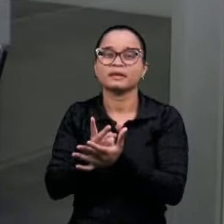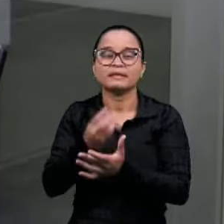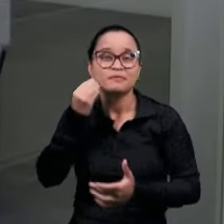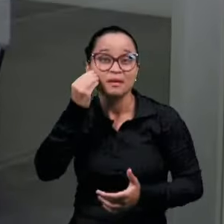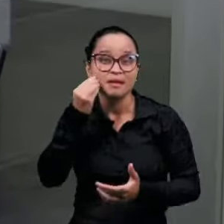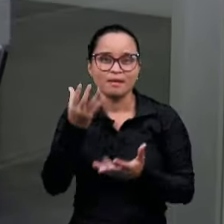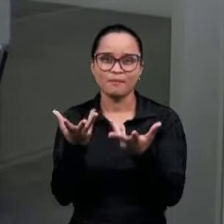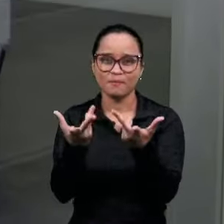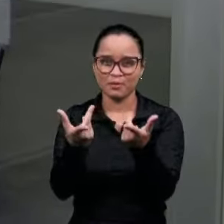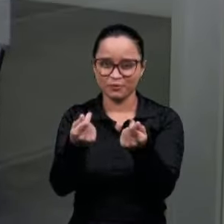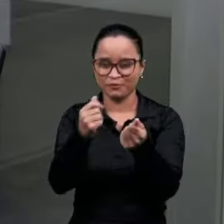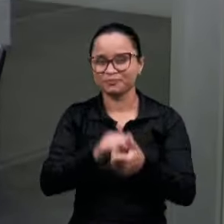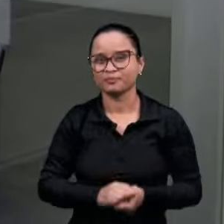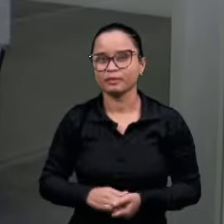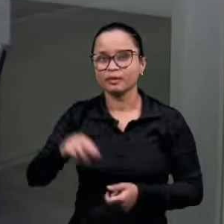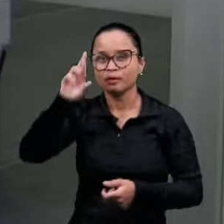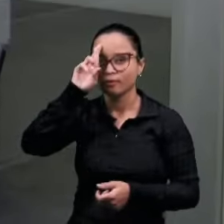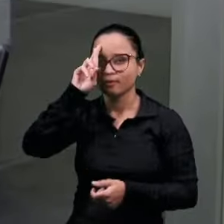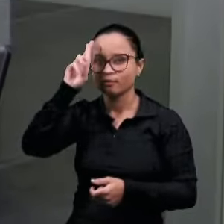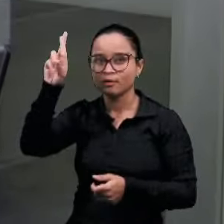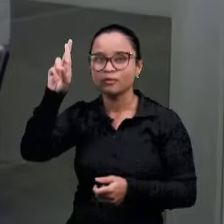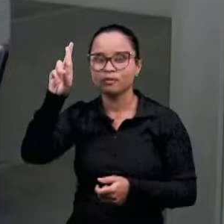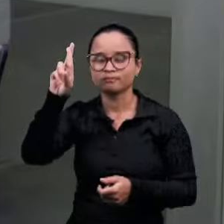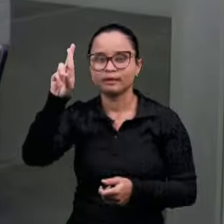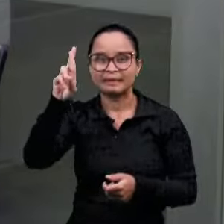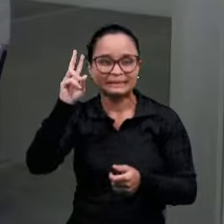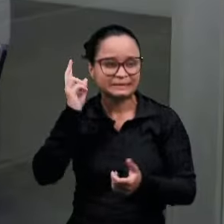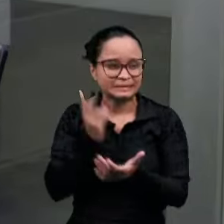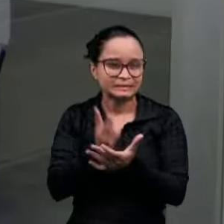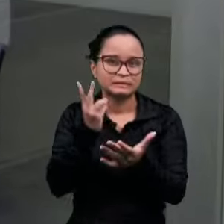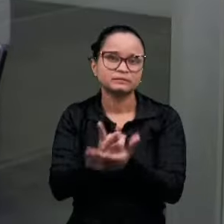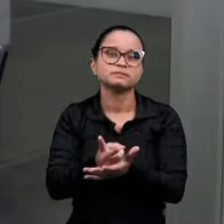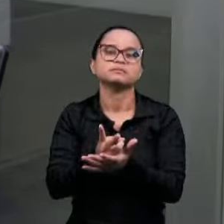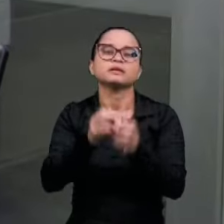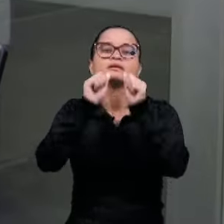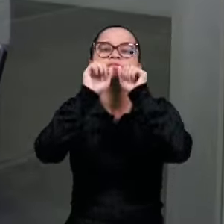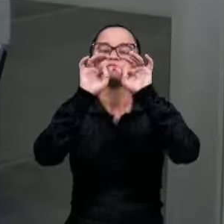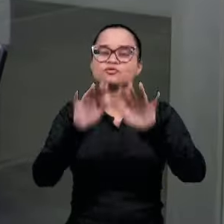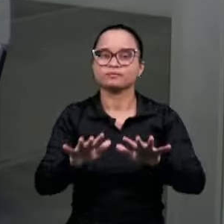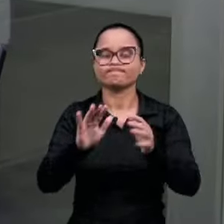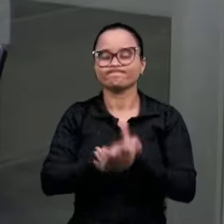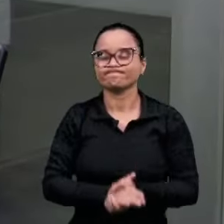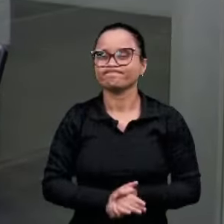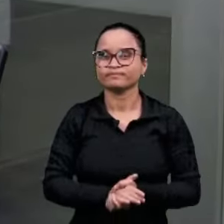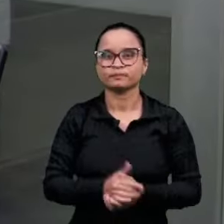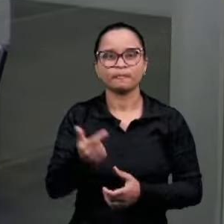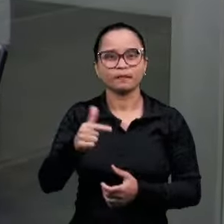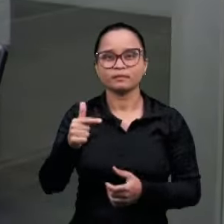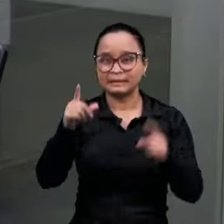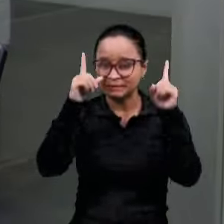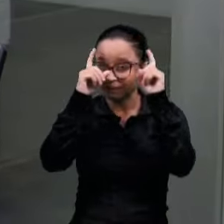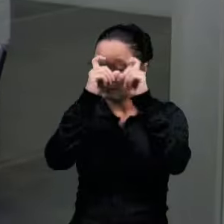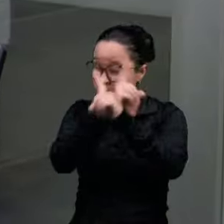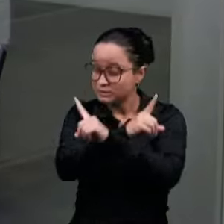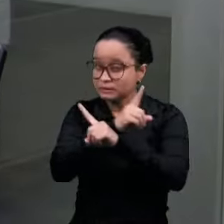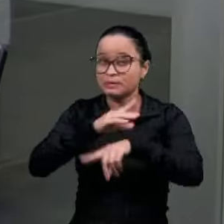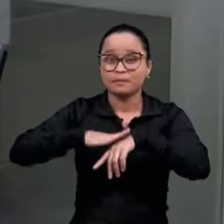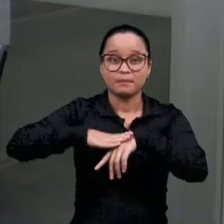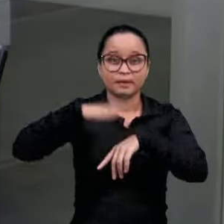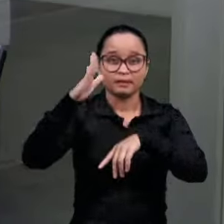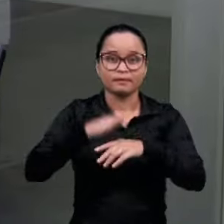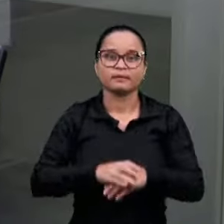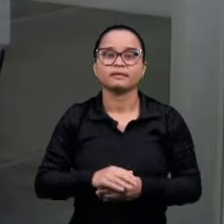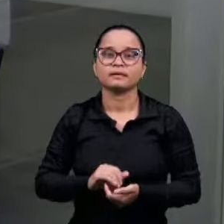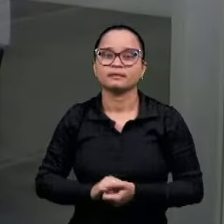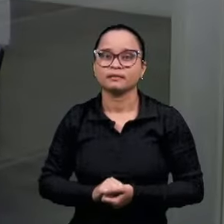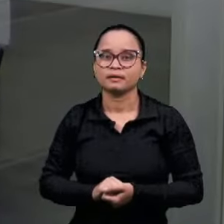o Senhor sempre nos dá a condição. Não há, o mais difícil que possa ser, a incumbência,